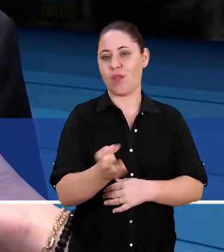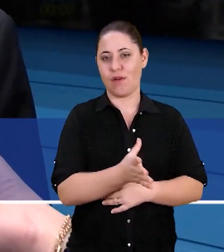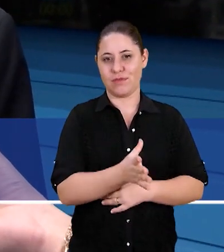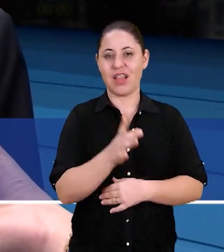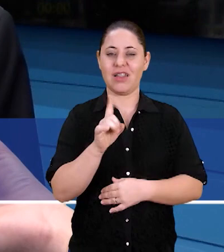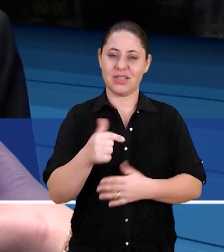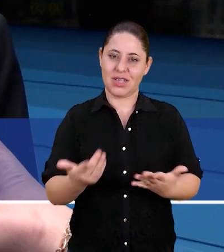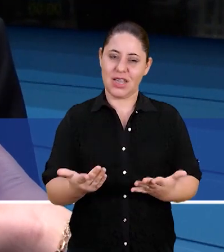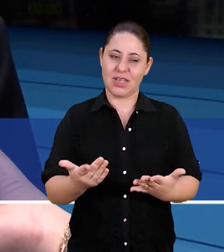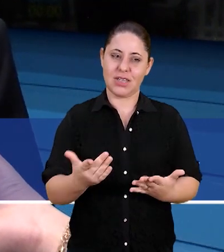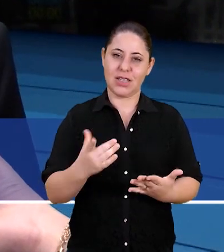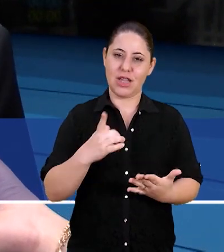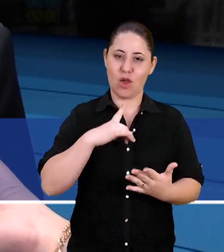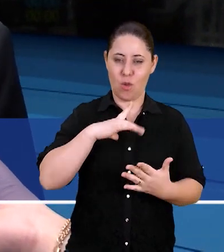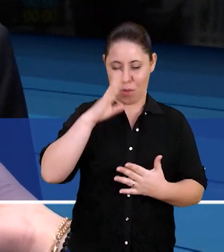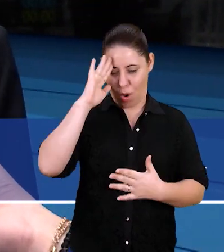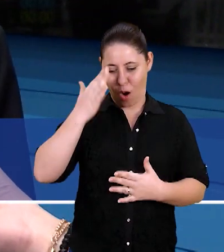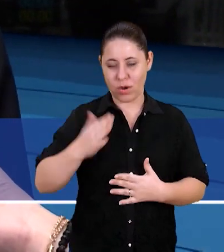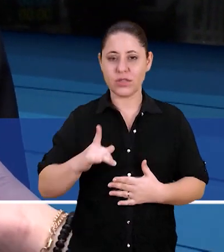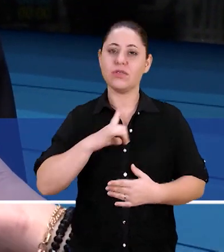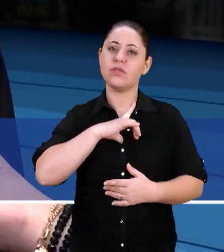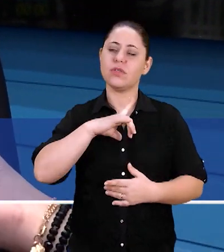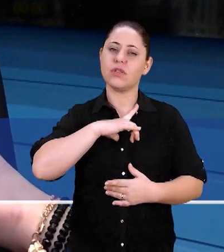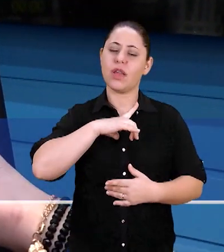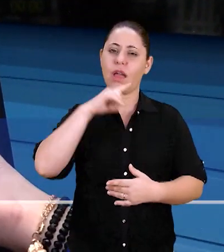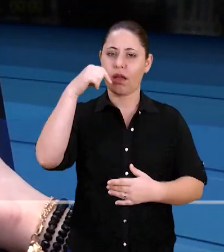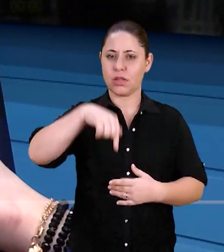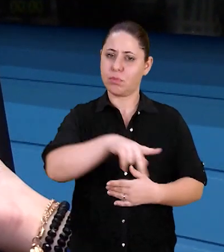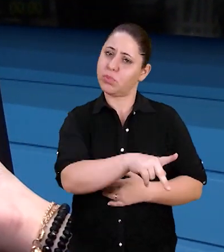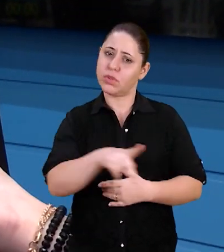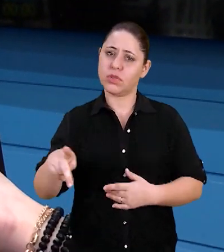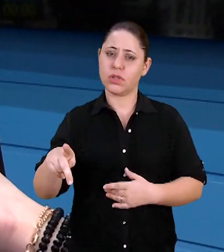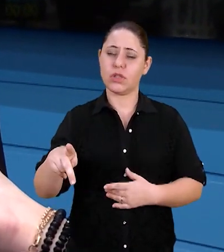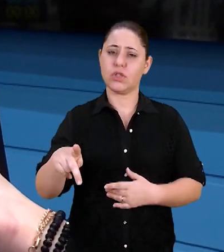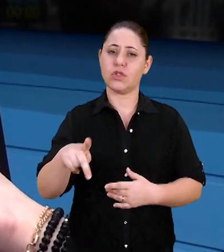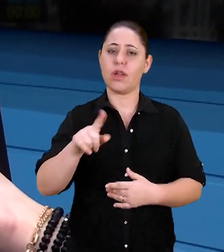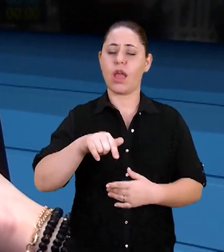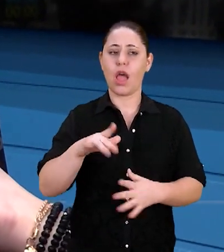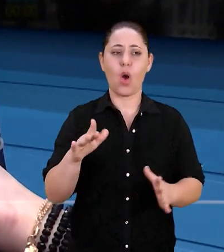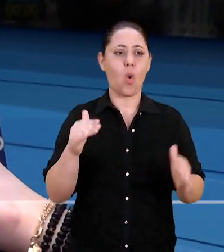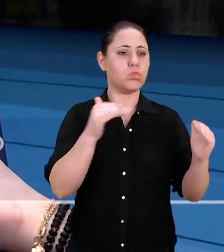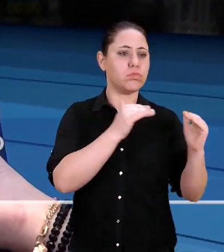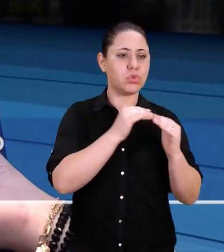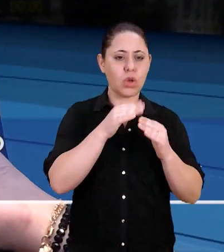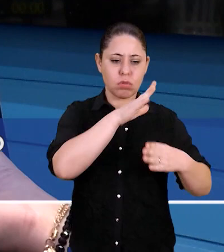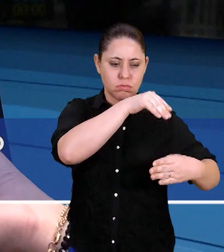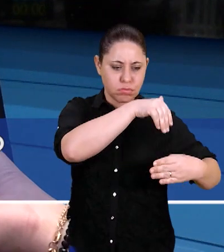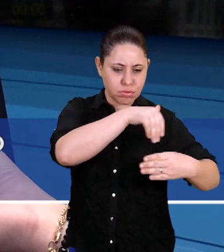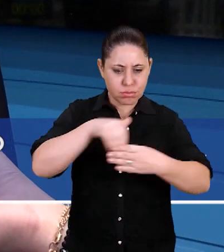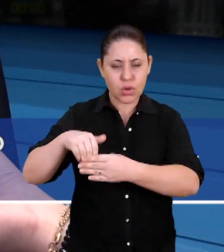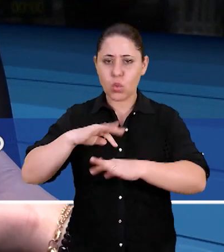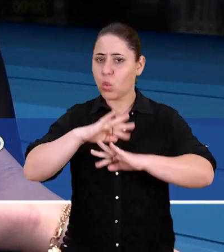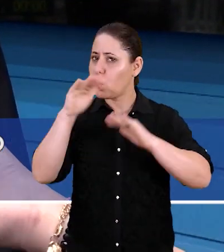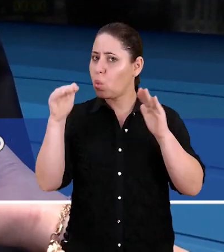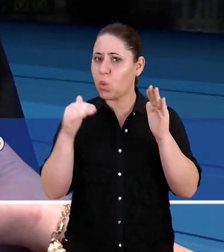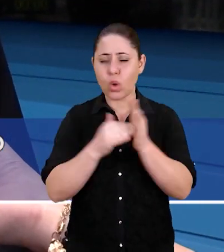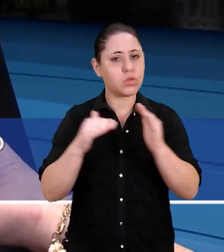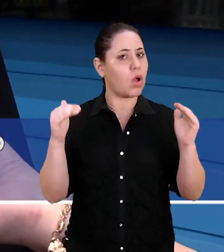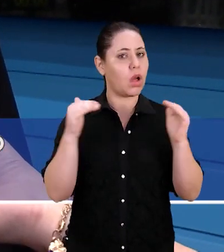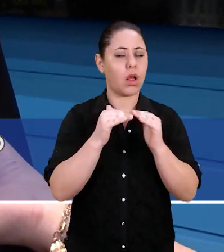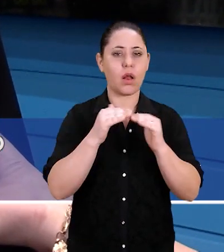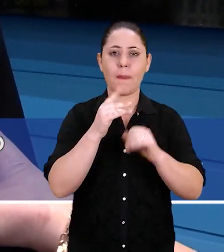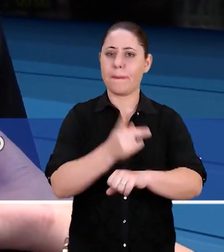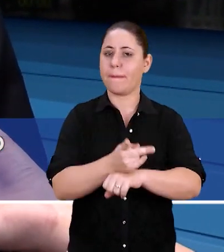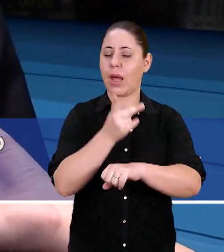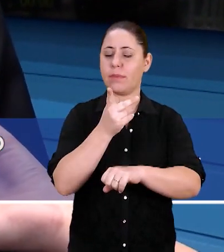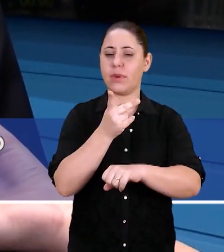né? E me deram a honra de presidir essa casa e foi um consenso. Os 24 deputados instituíram um